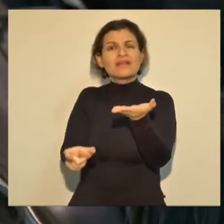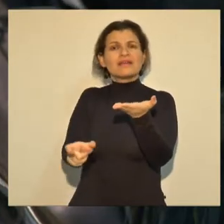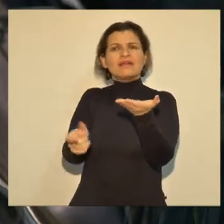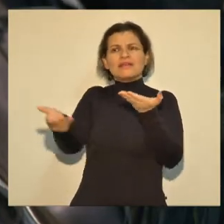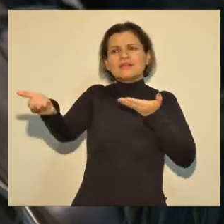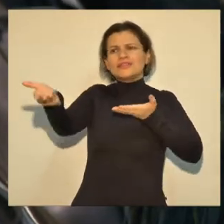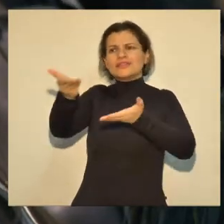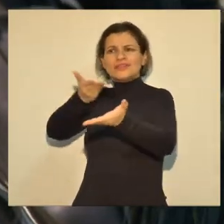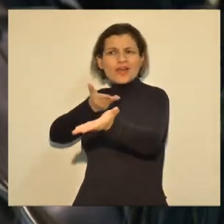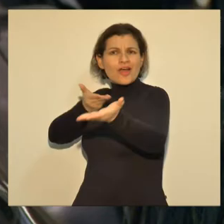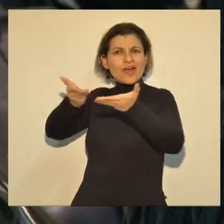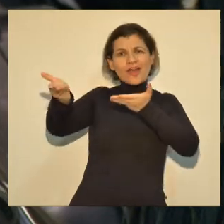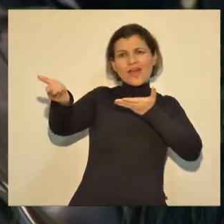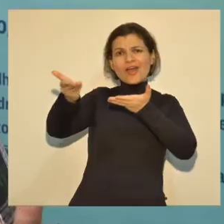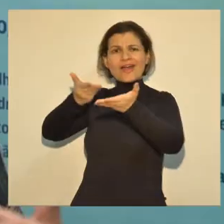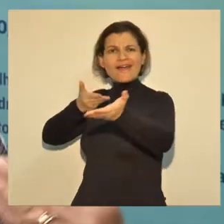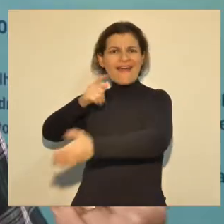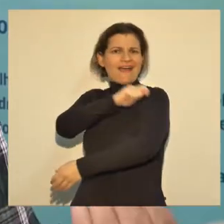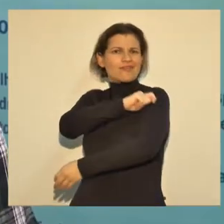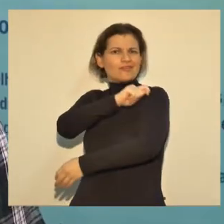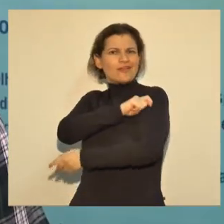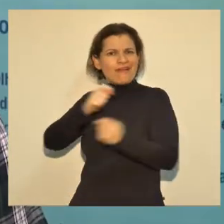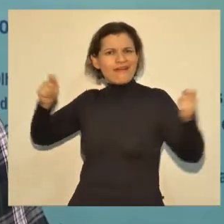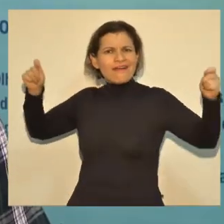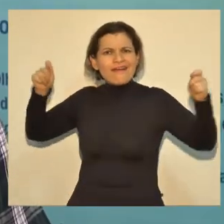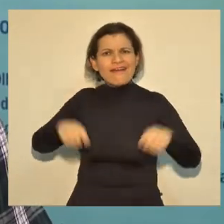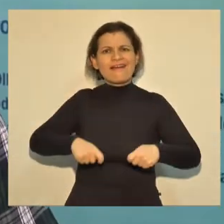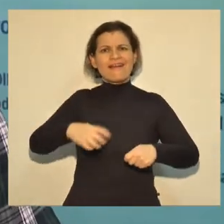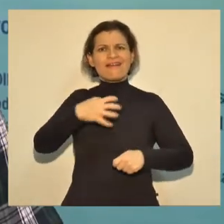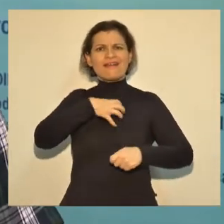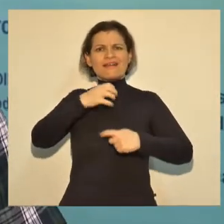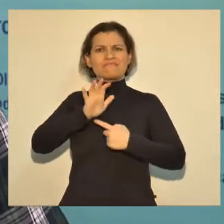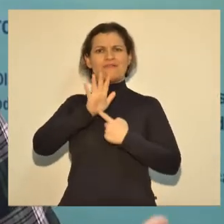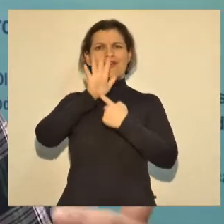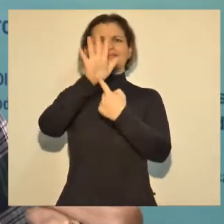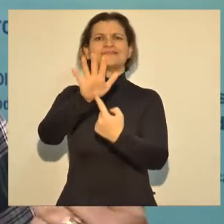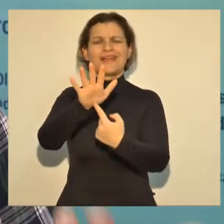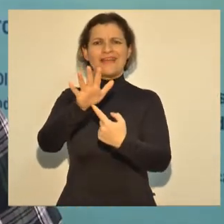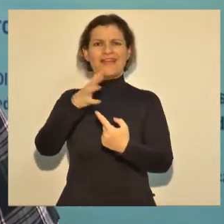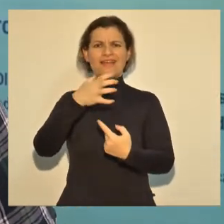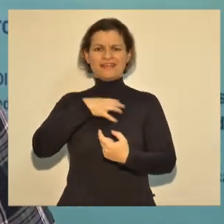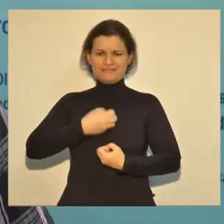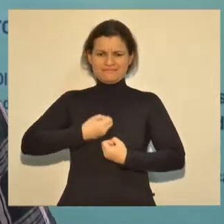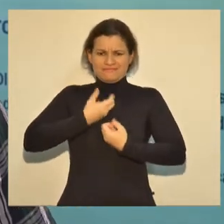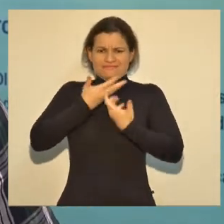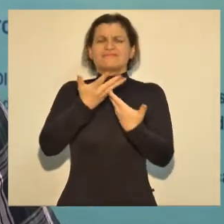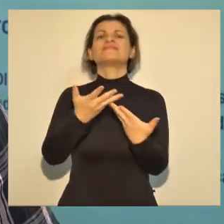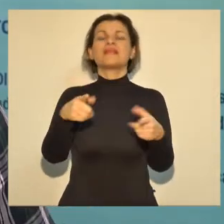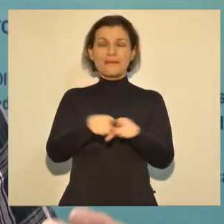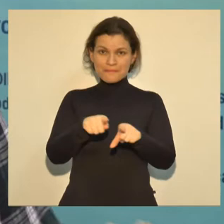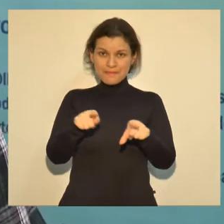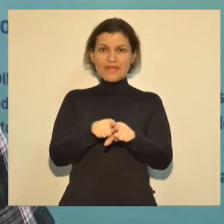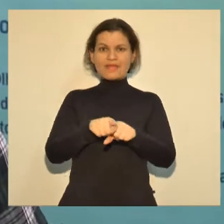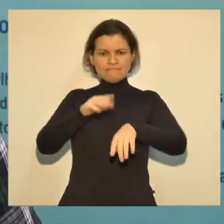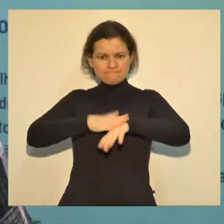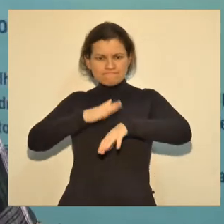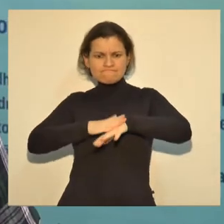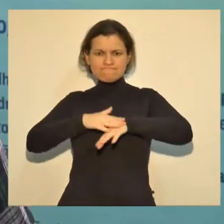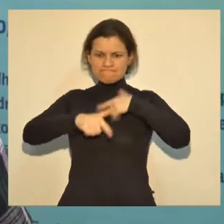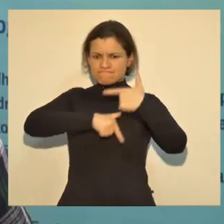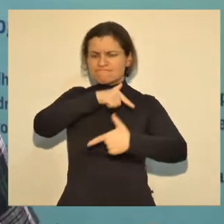com as trocas, né, um aluno podendo se mostrar, se manifestar também e